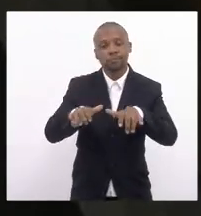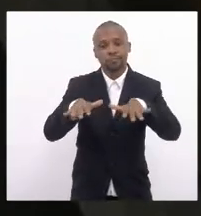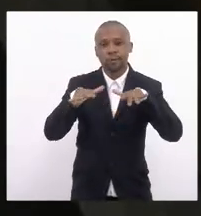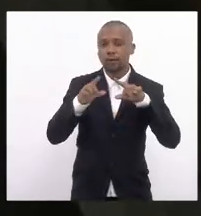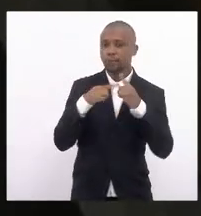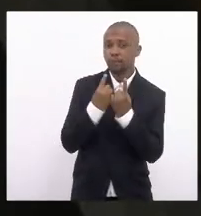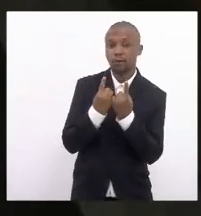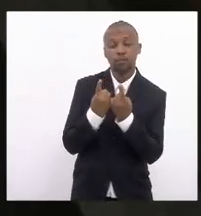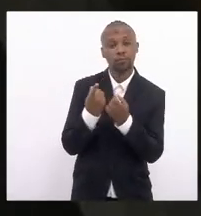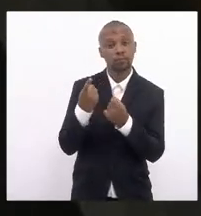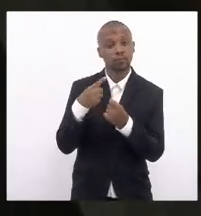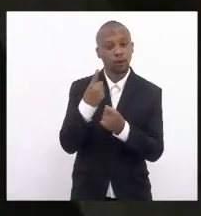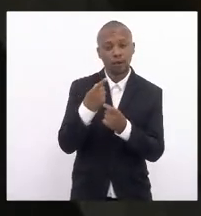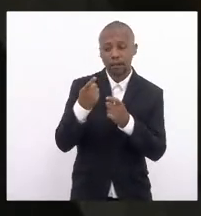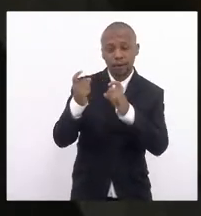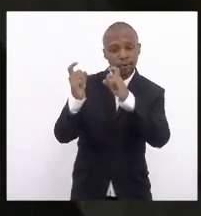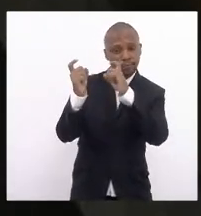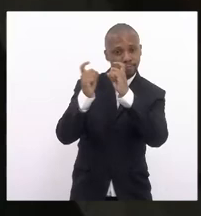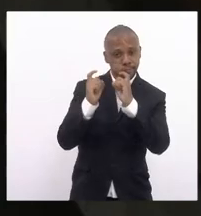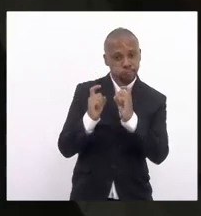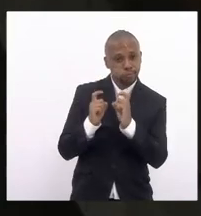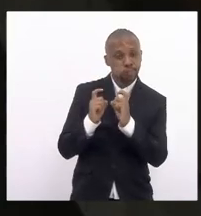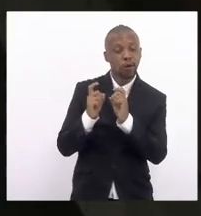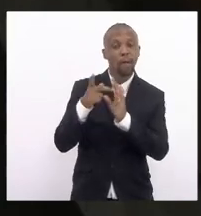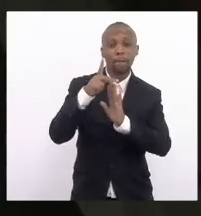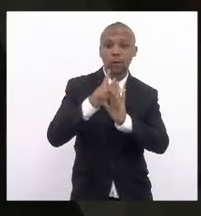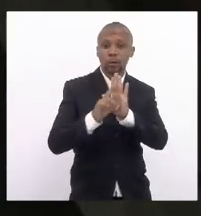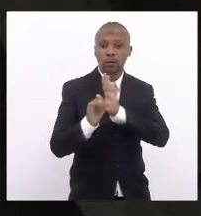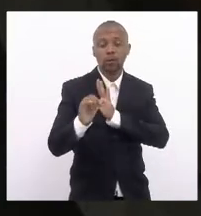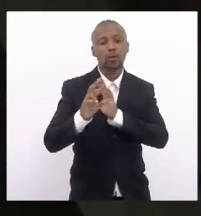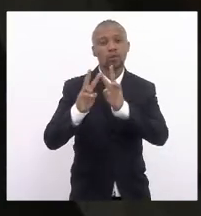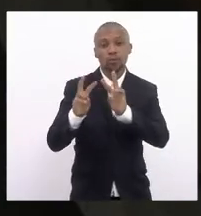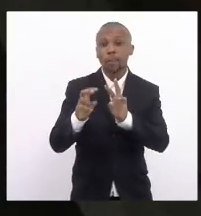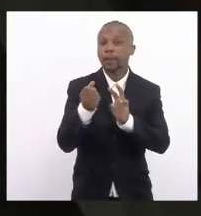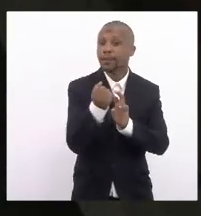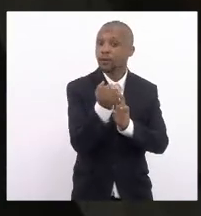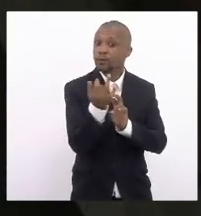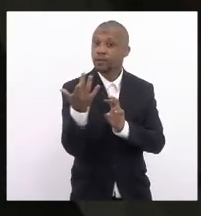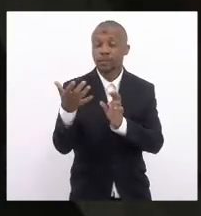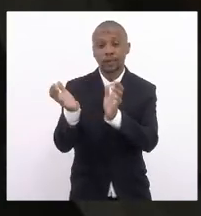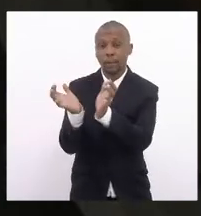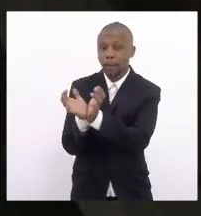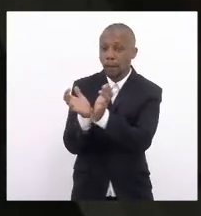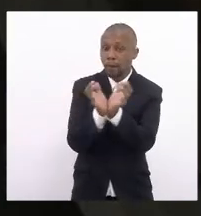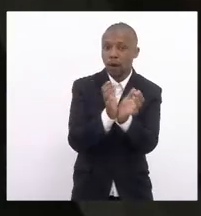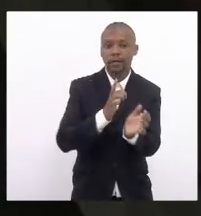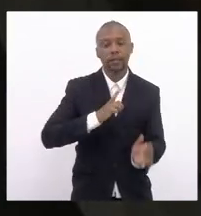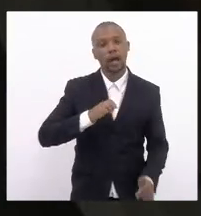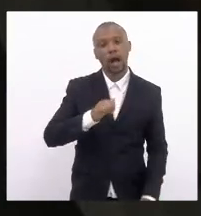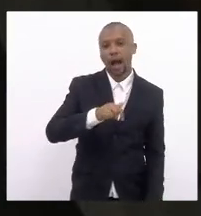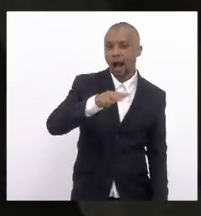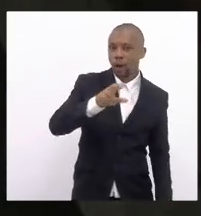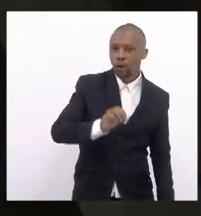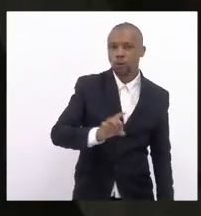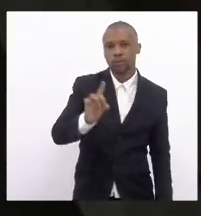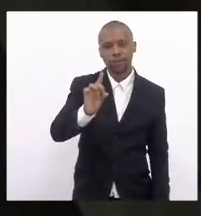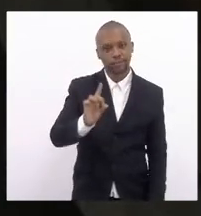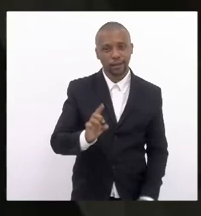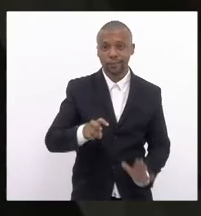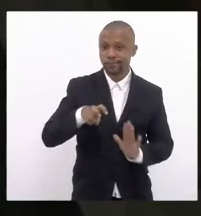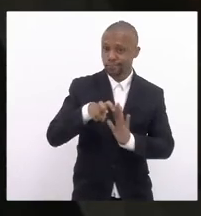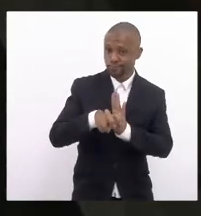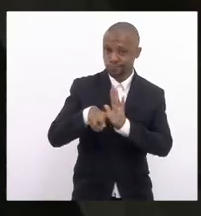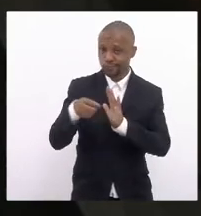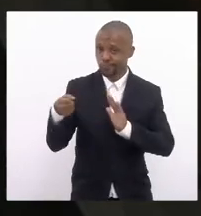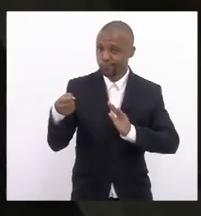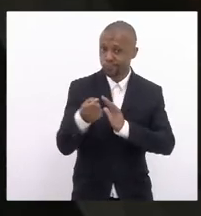debater o projeto do Márcio Pacheco sobre a modulação das turmas que têm alunos com deficiência